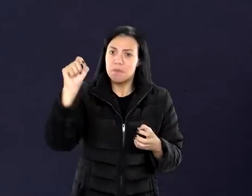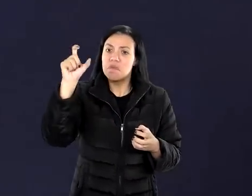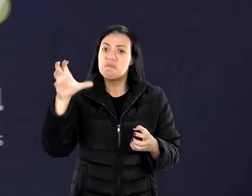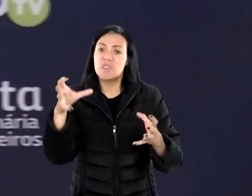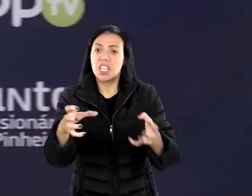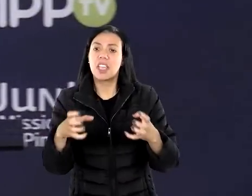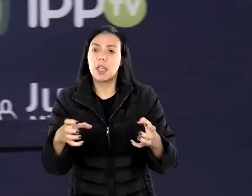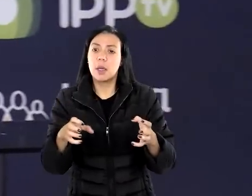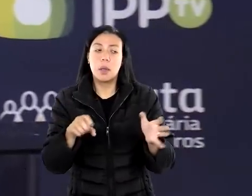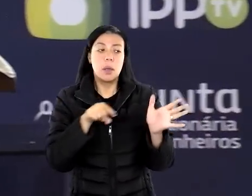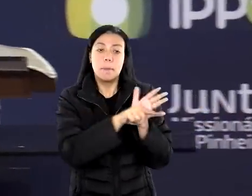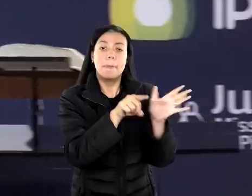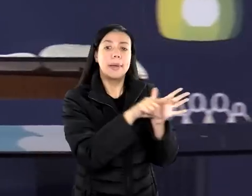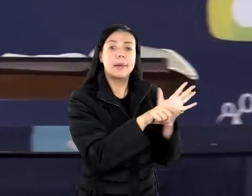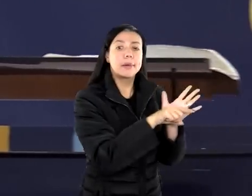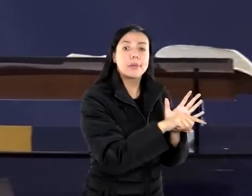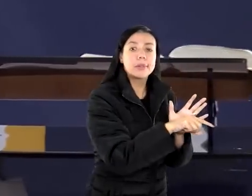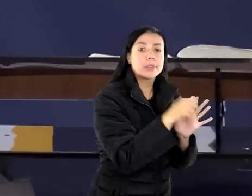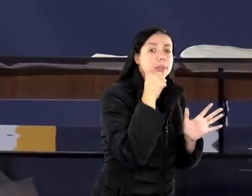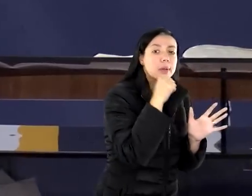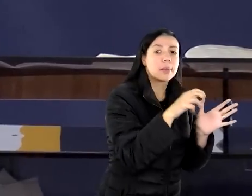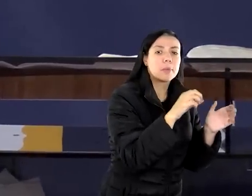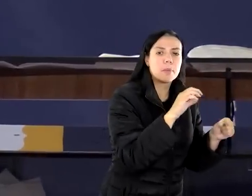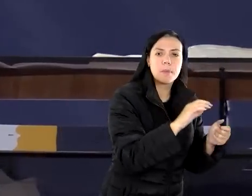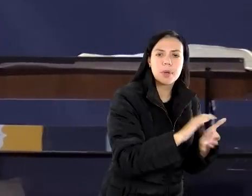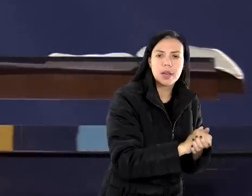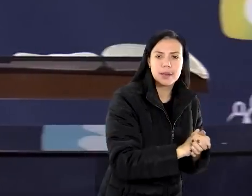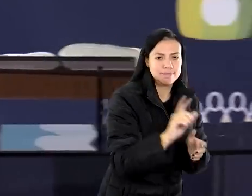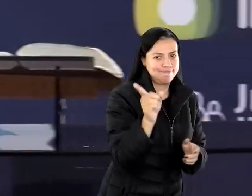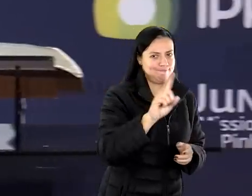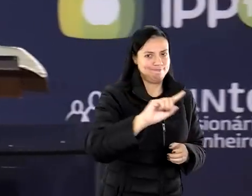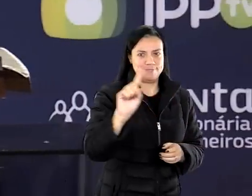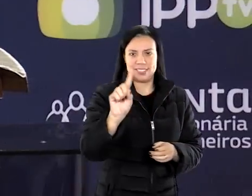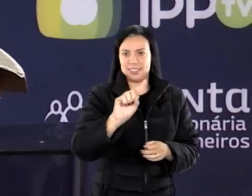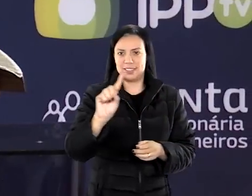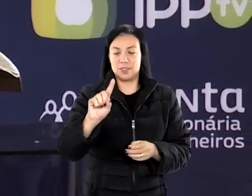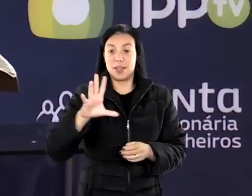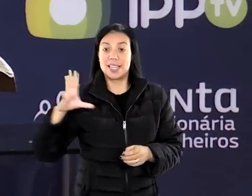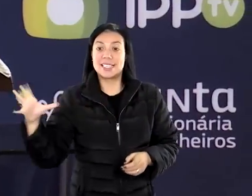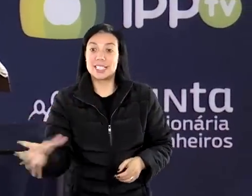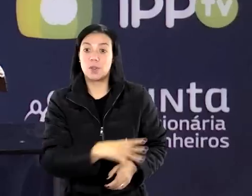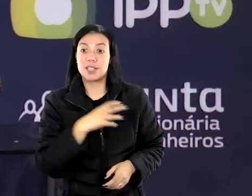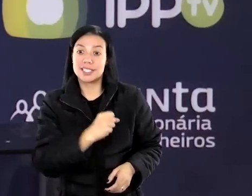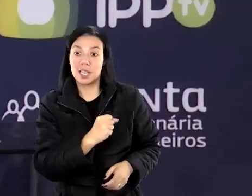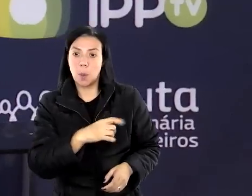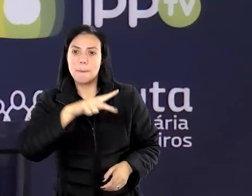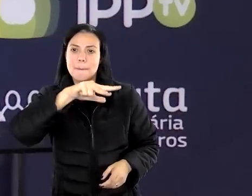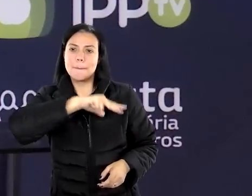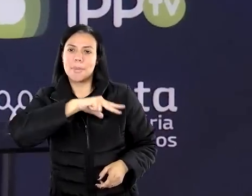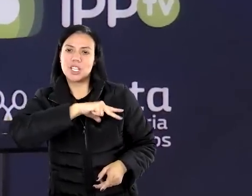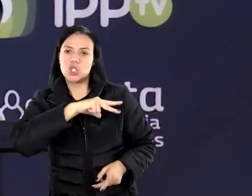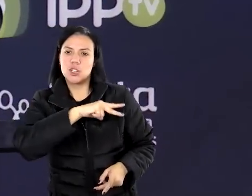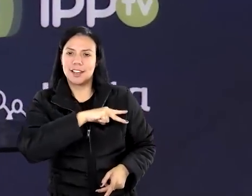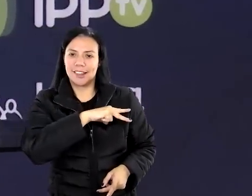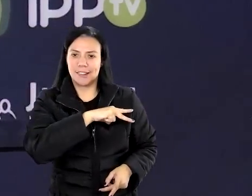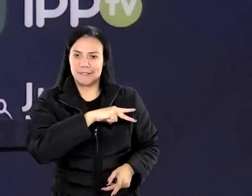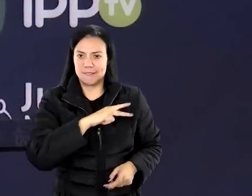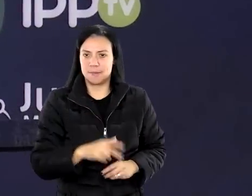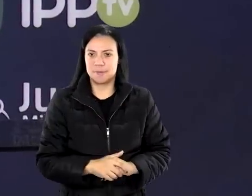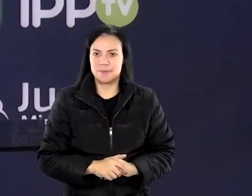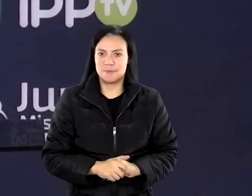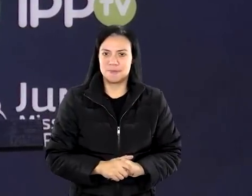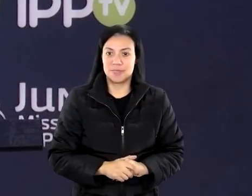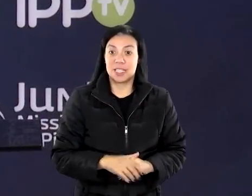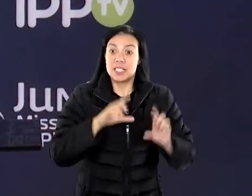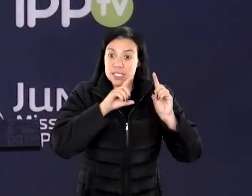Você tem que tomar uma decisão o quê? Pessoal. A salvação é pessoal. Ser discípulo de Jesus é uma decisão o quê?